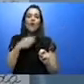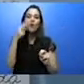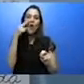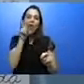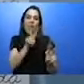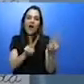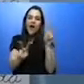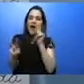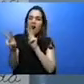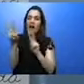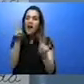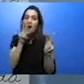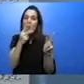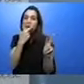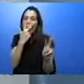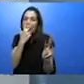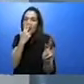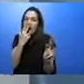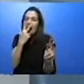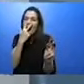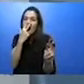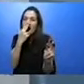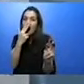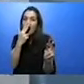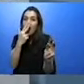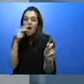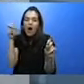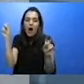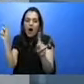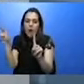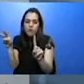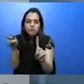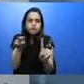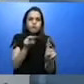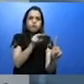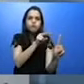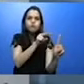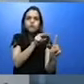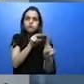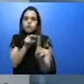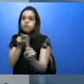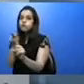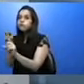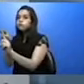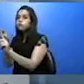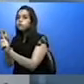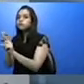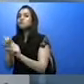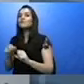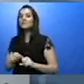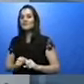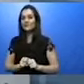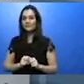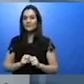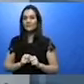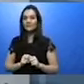Lisa parece acompanhar quem a observa. Tá? Nós falamos